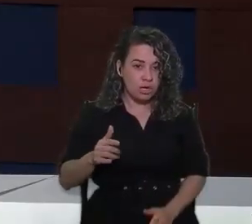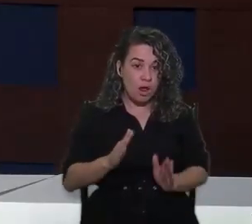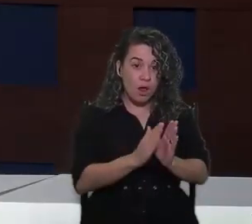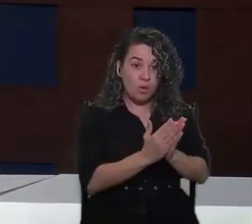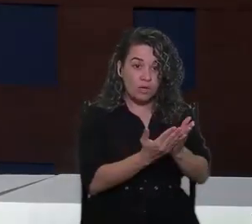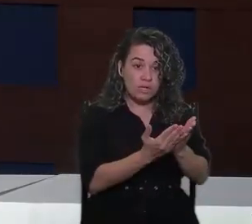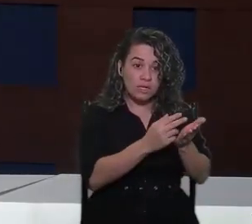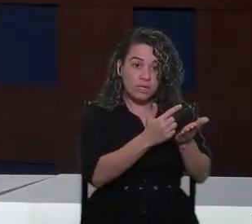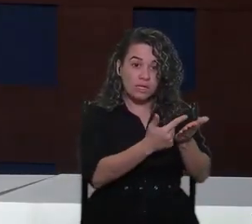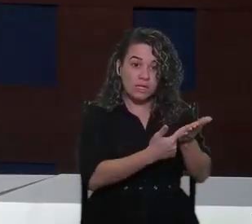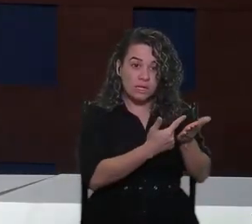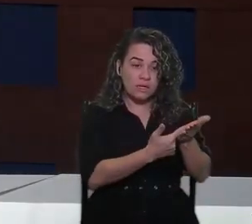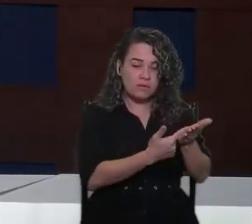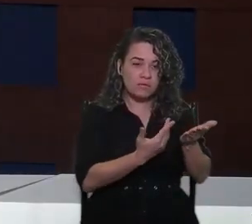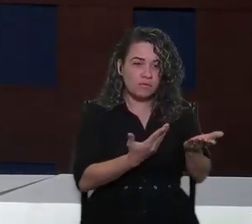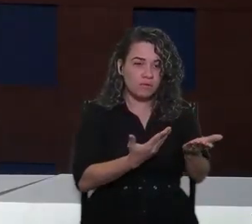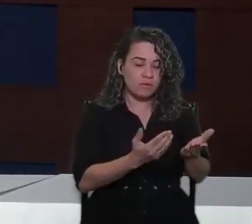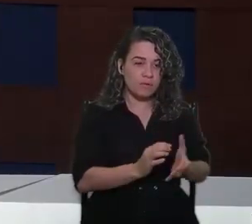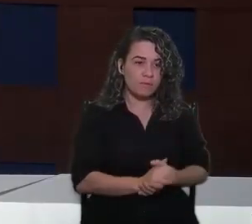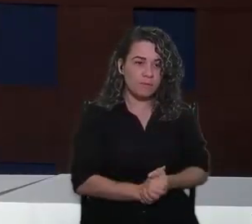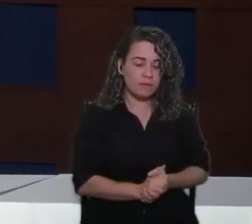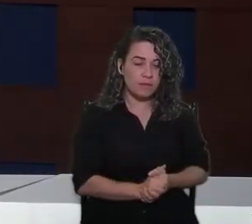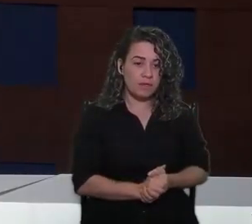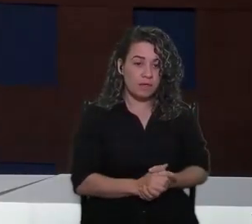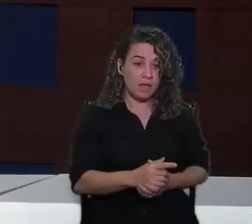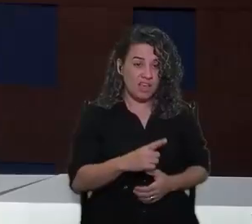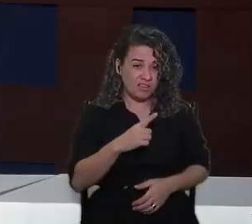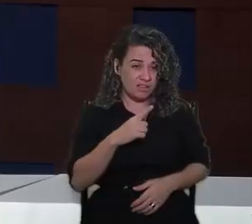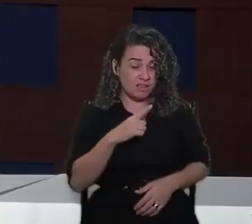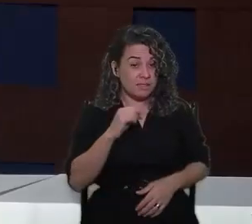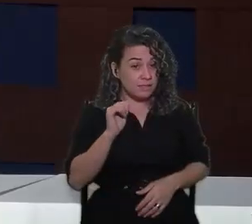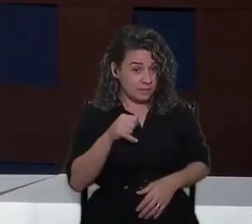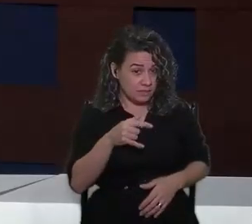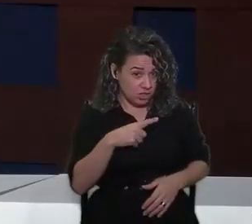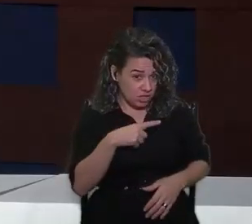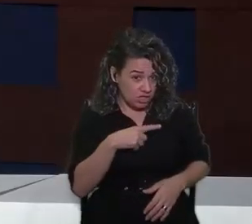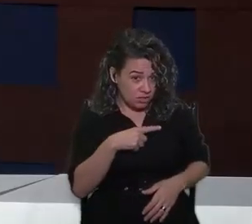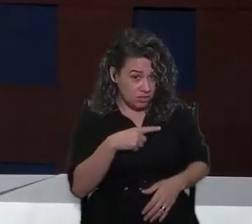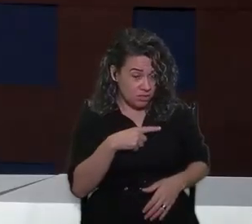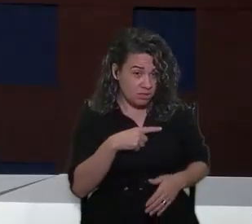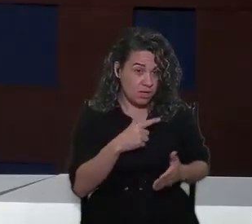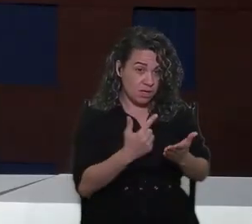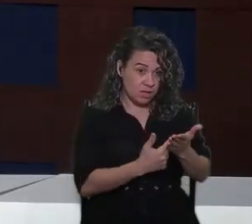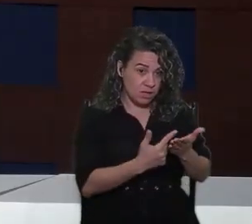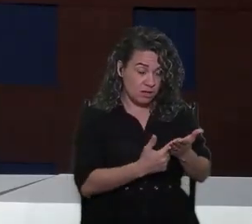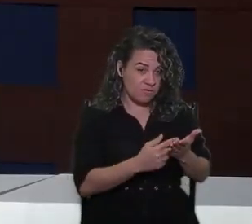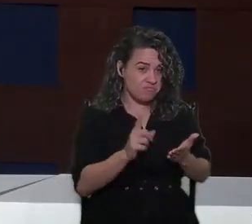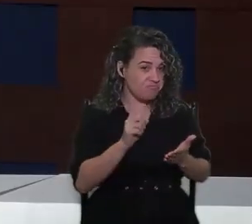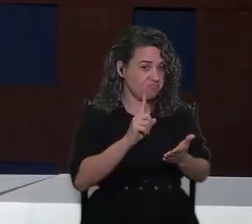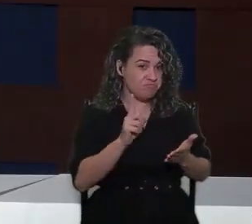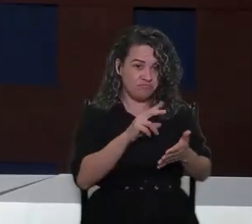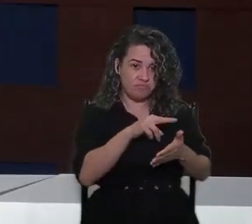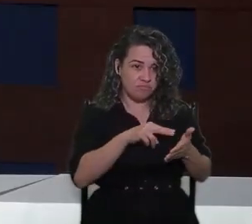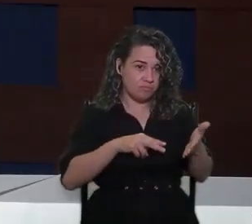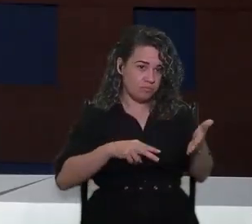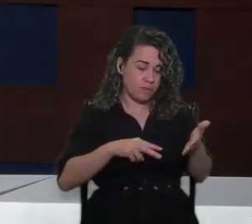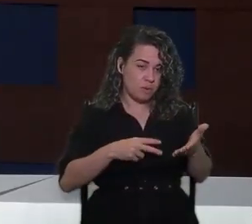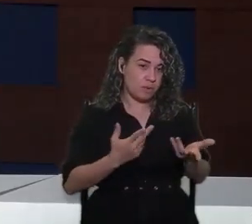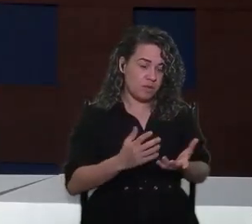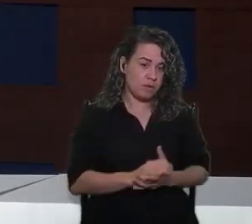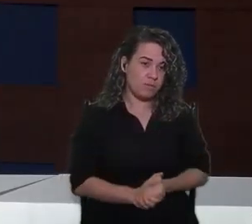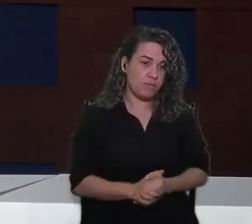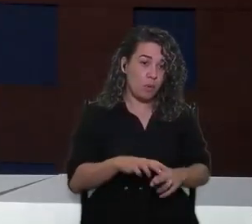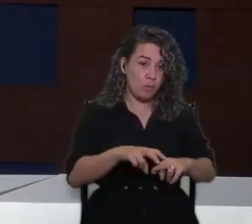se tiveram esses livros na mão, não leram. E, por isso, não foram capazes de